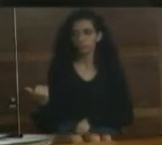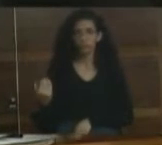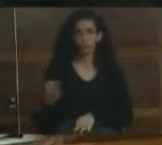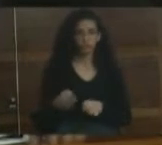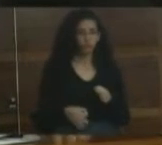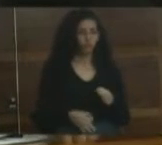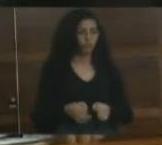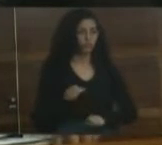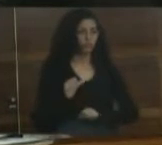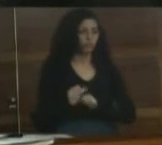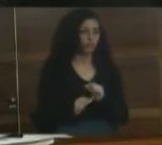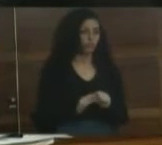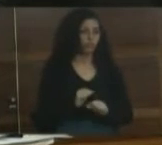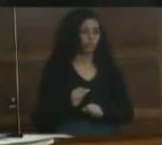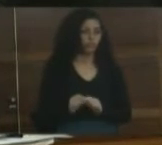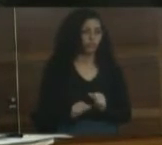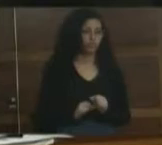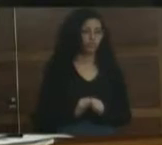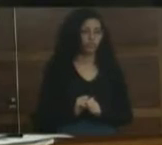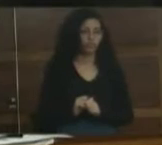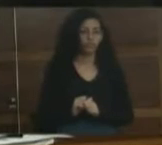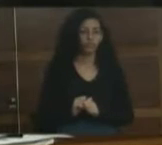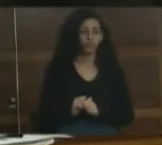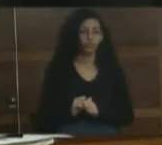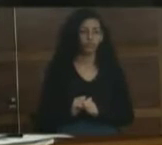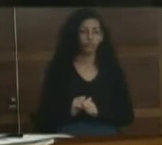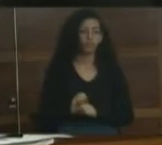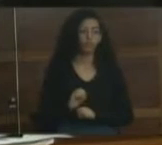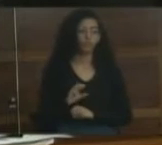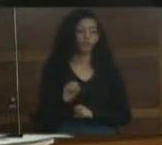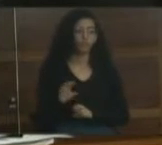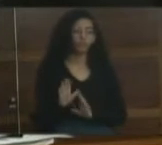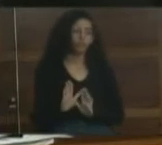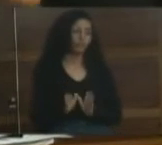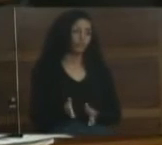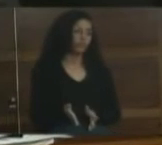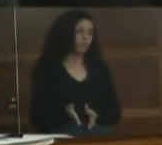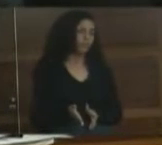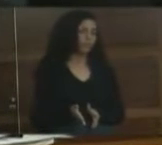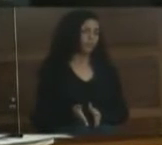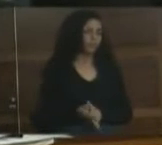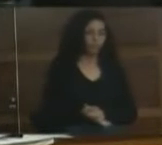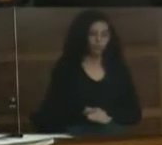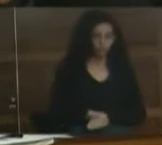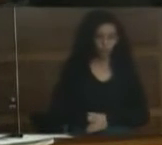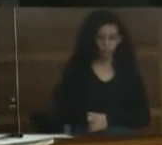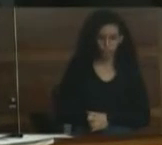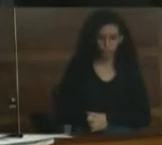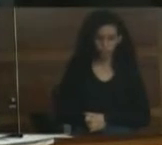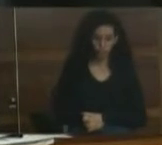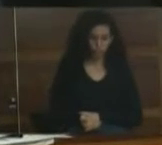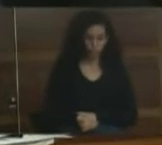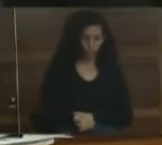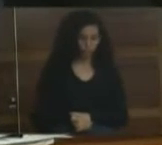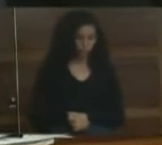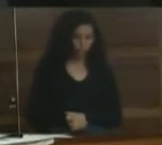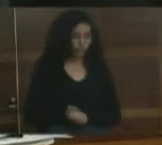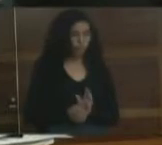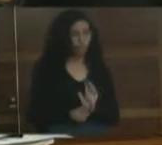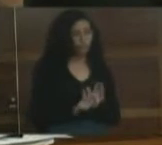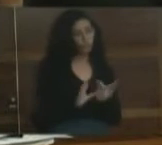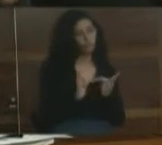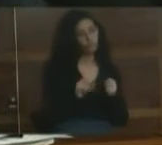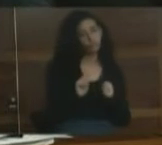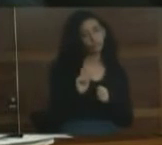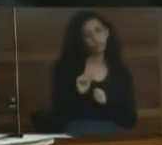terminal de quando mudou a metodologia de aferição da questão da educação agora pelo lhe cuidado ano passado antes ela